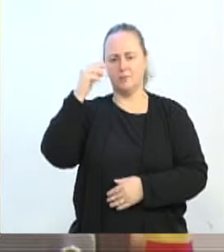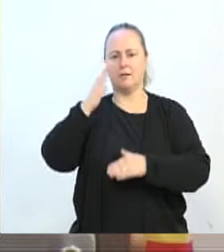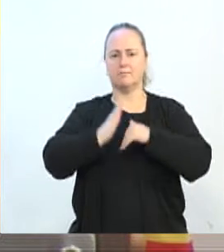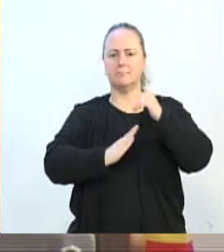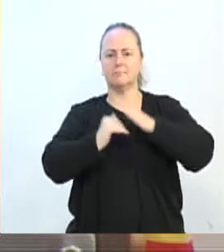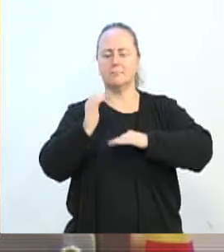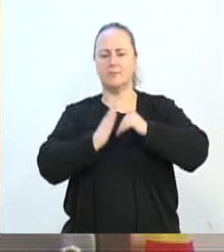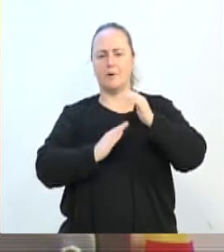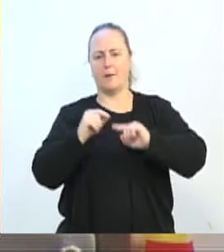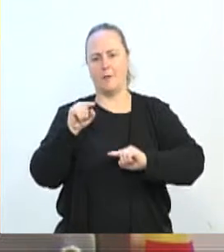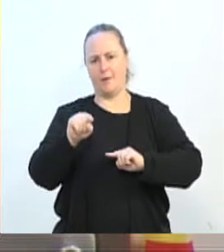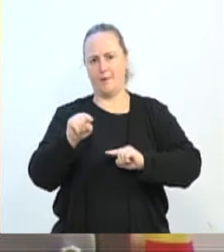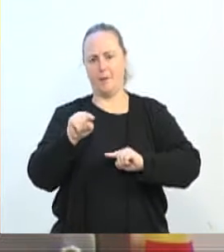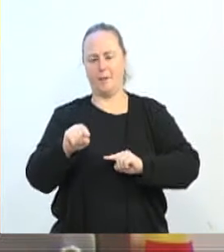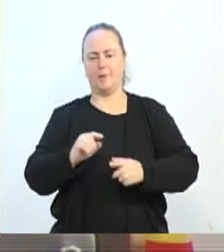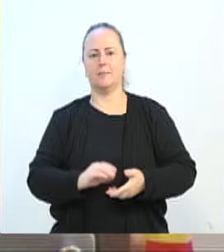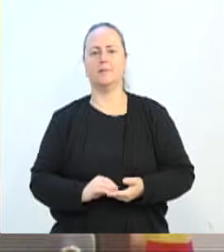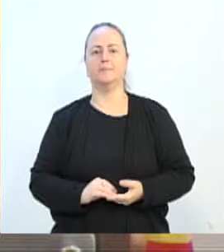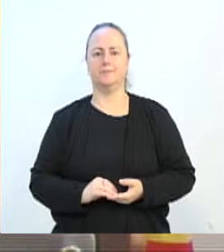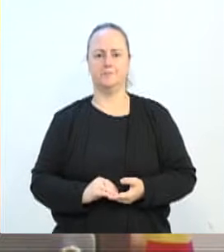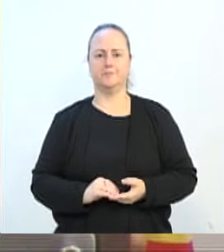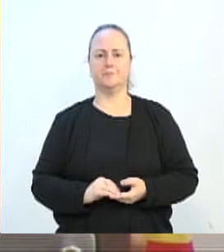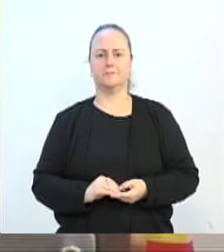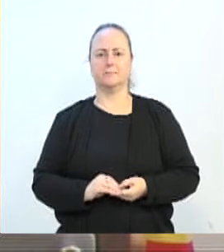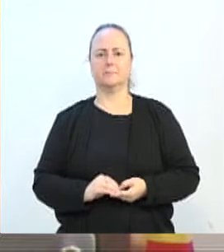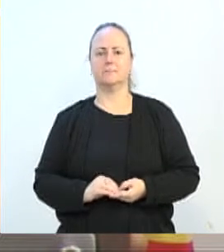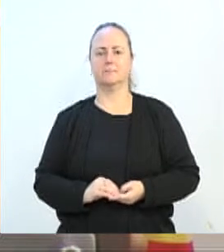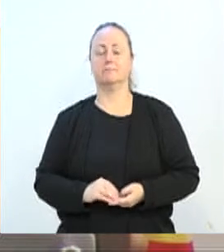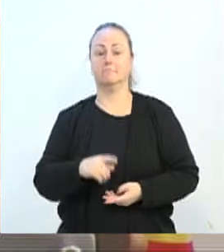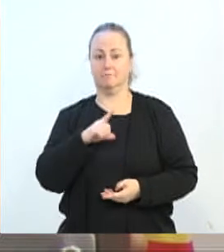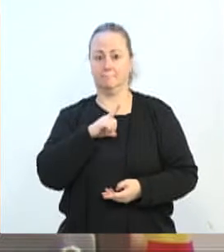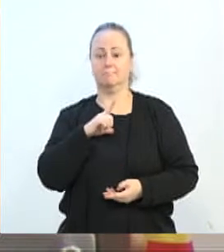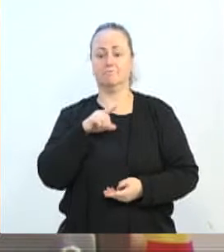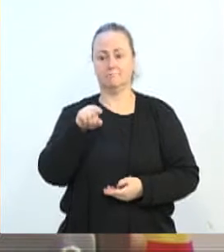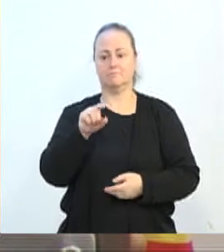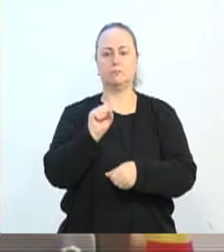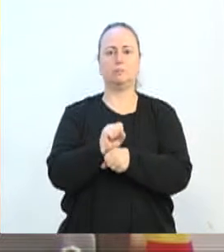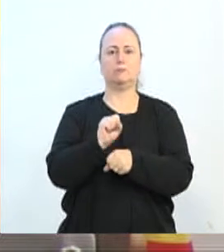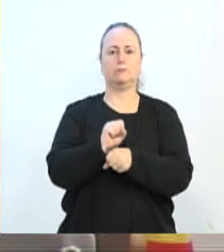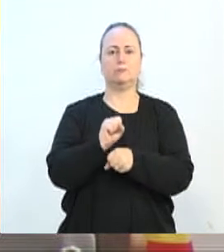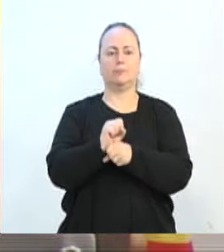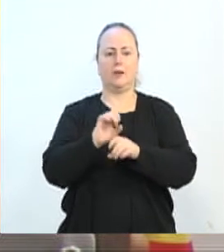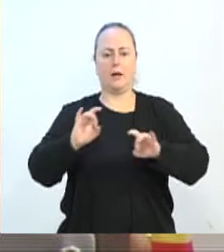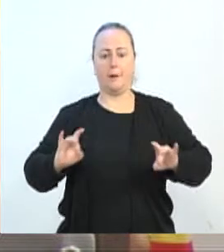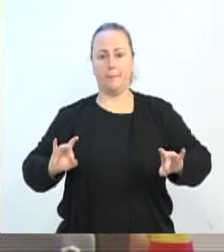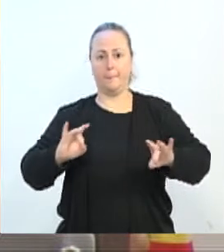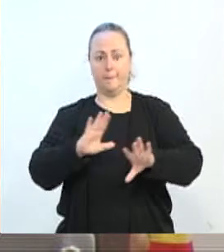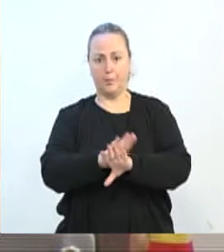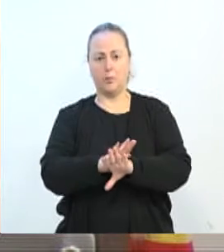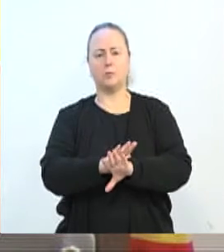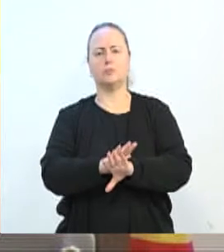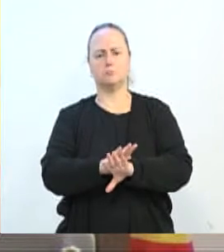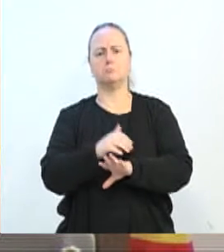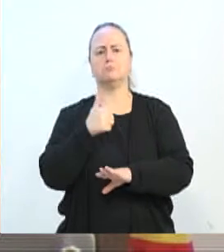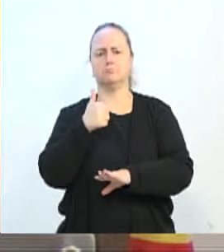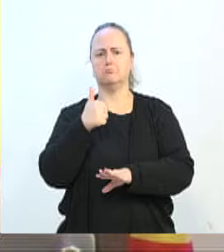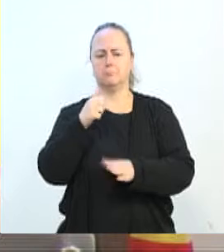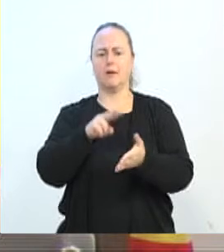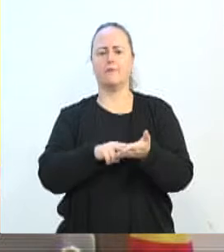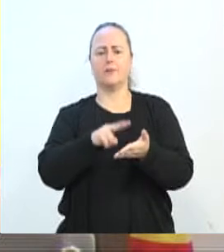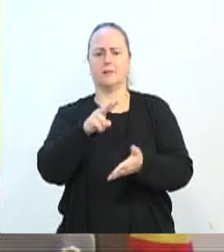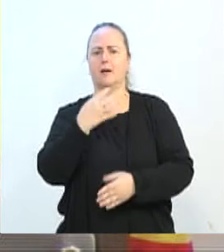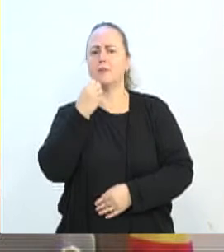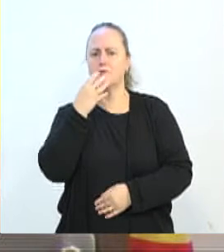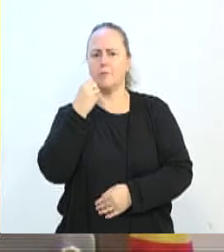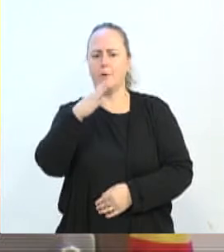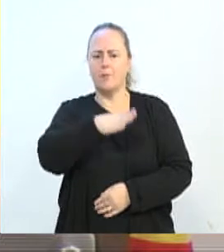dessas obras essa obra que tá sendo bastante aguardada né não tem dúvida que após concluída vai beneficiar toda a região deste salto Badenfurt